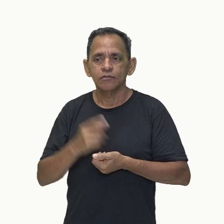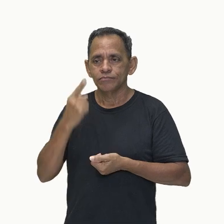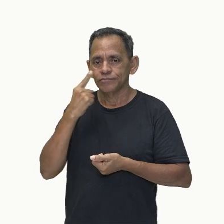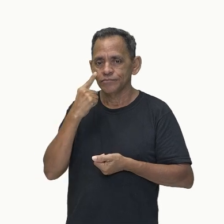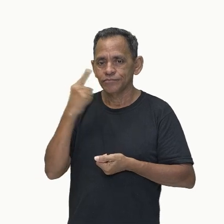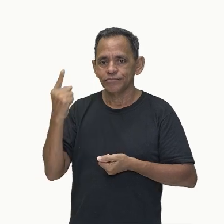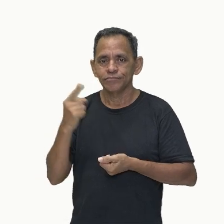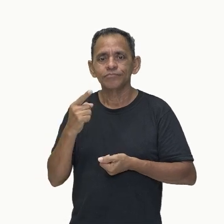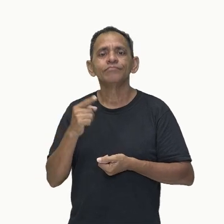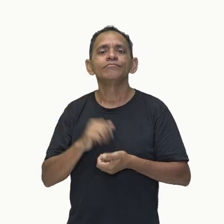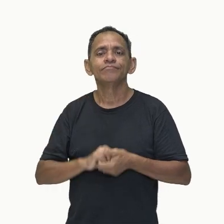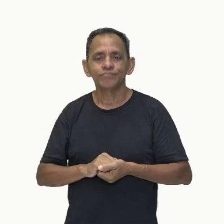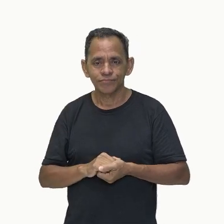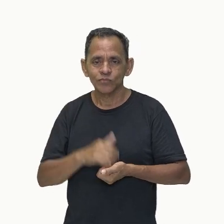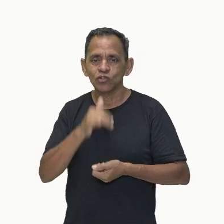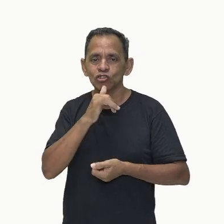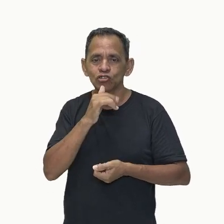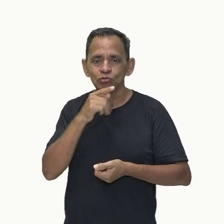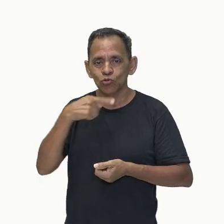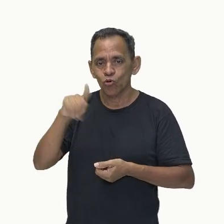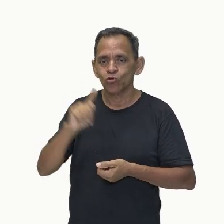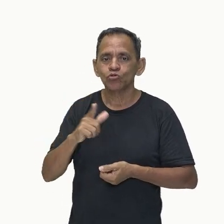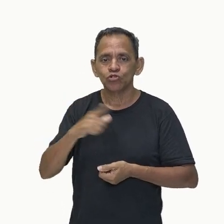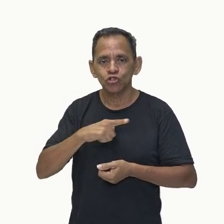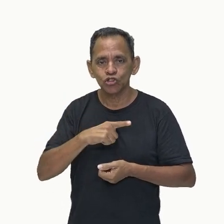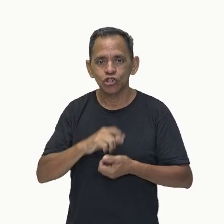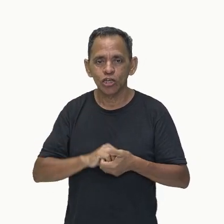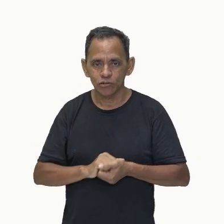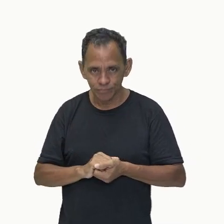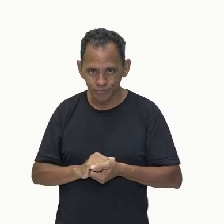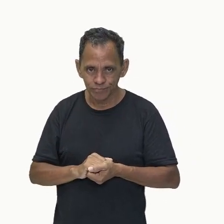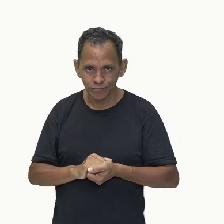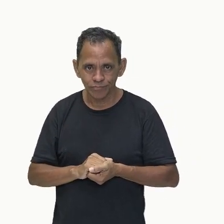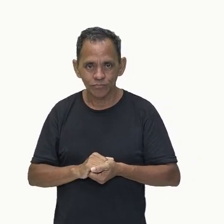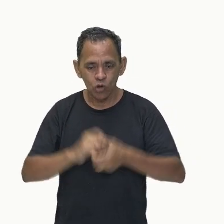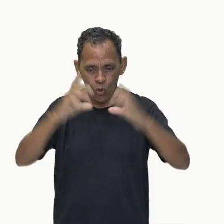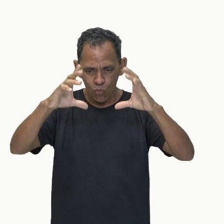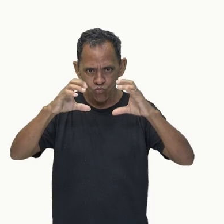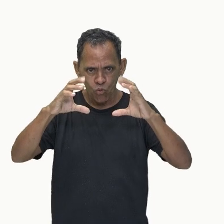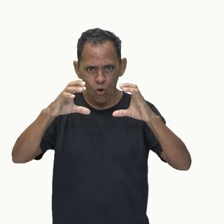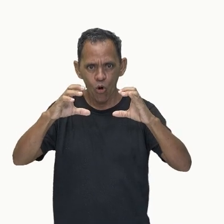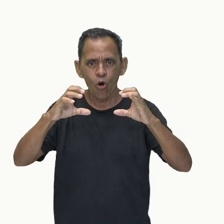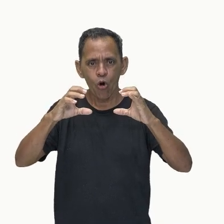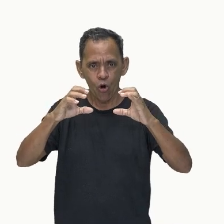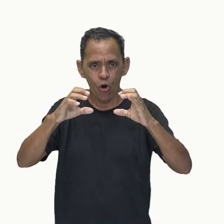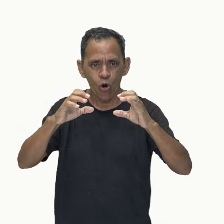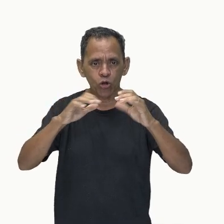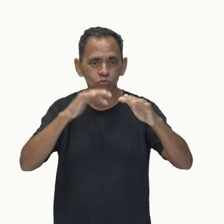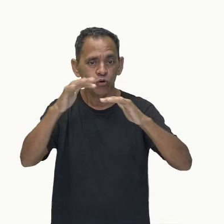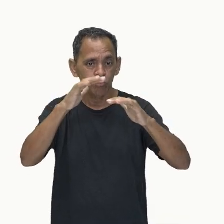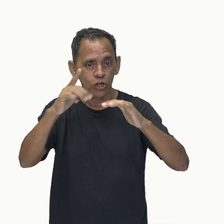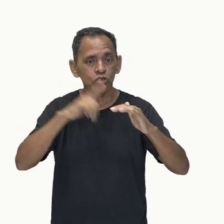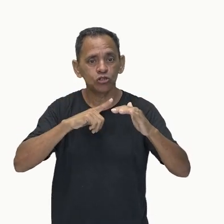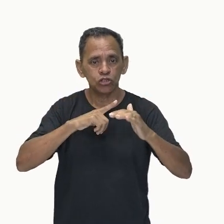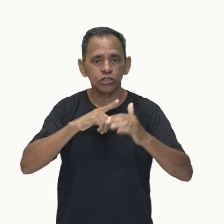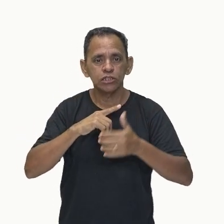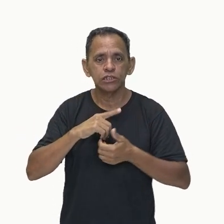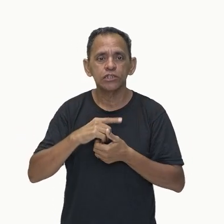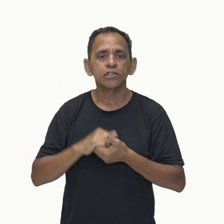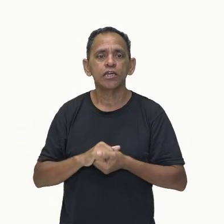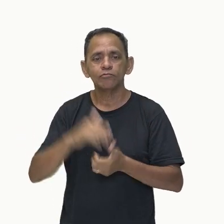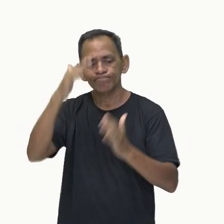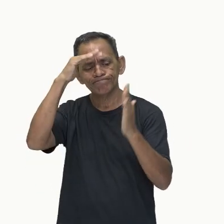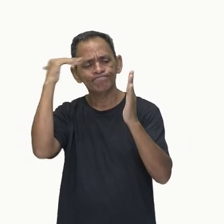questão aqui, ó. Eu tenho uma bola de golfe que se movimenta sobre uma trajetória obedecendo a seguinte função. Agora a função é essa daqui,